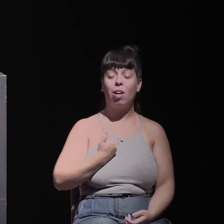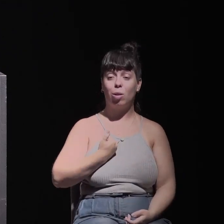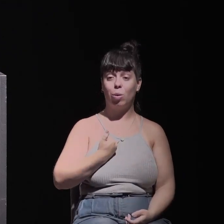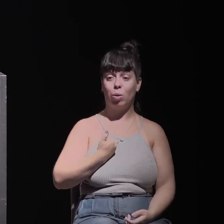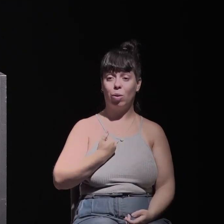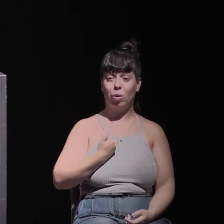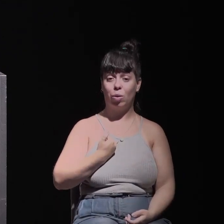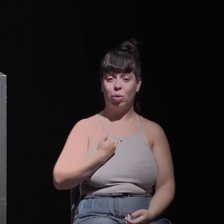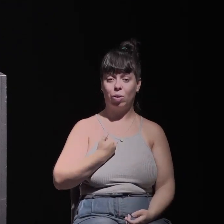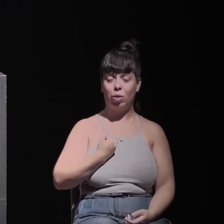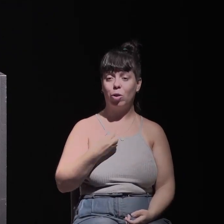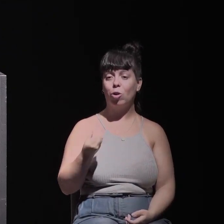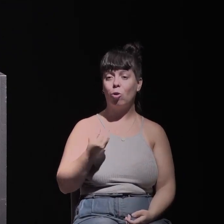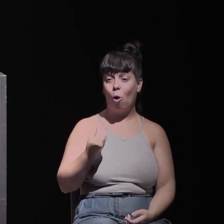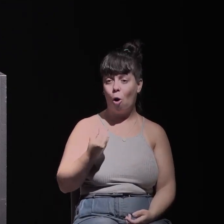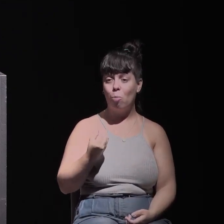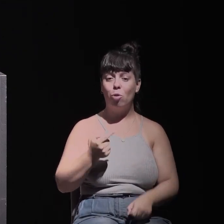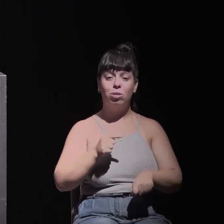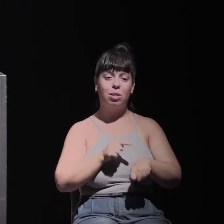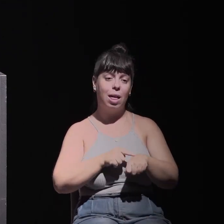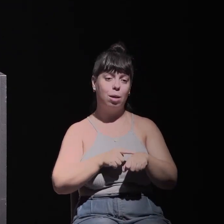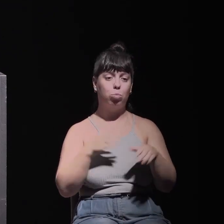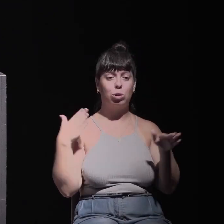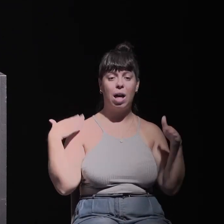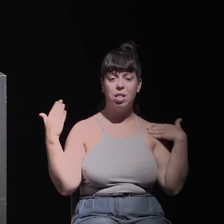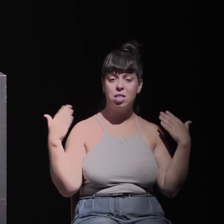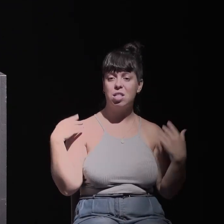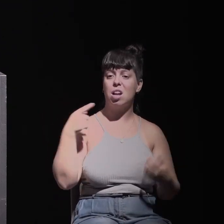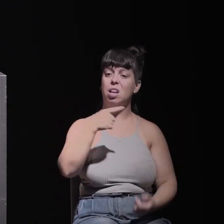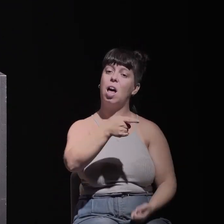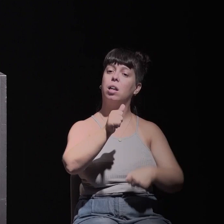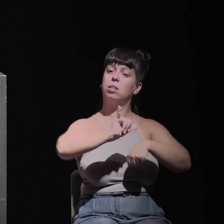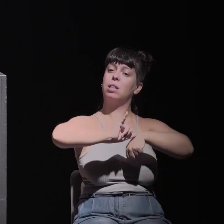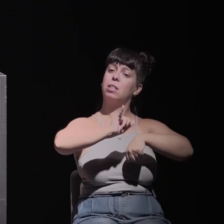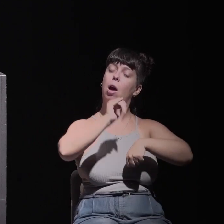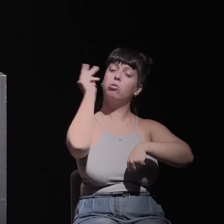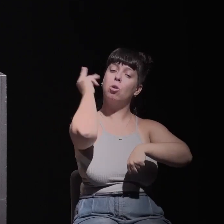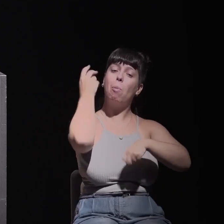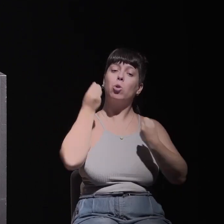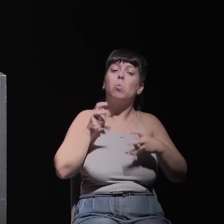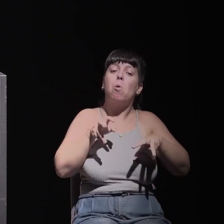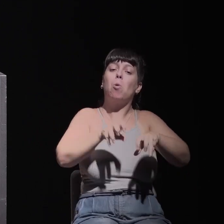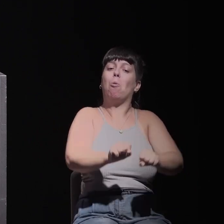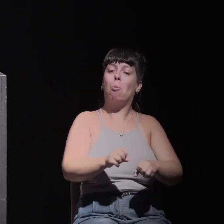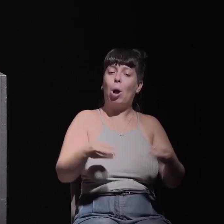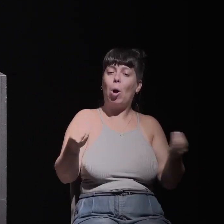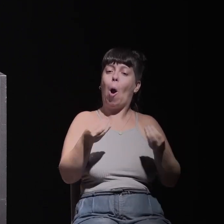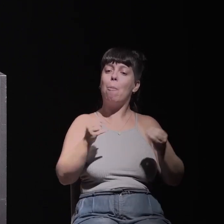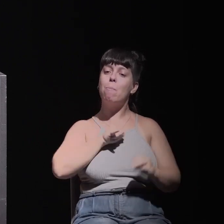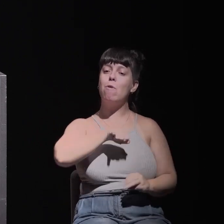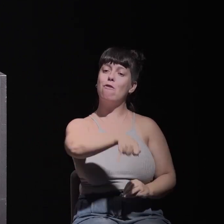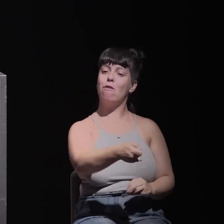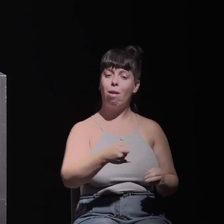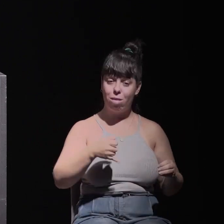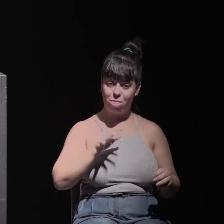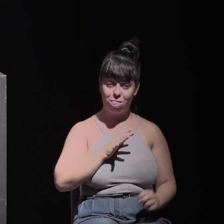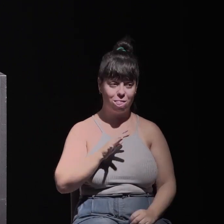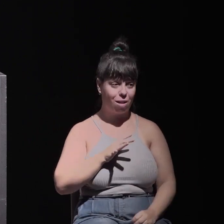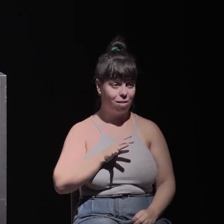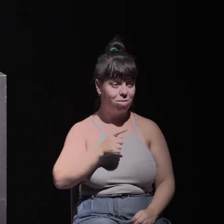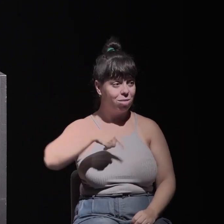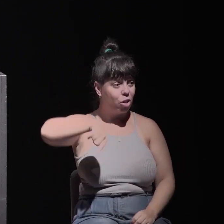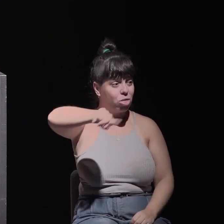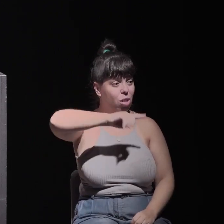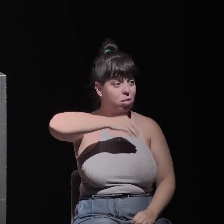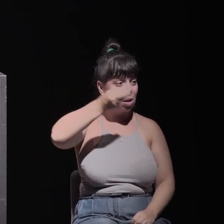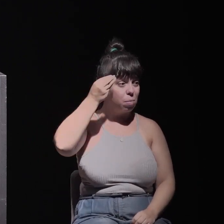e a gestão do tempo e do lazer na cidade de São Paulo, na região central. Então, assim, a nossa memória